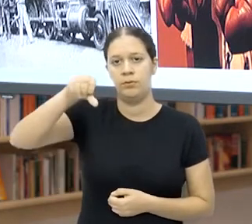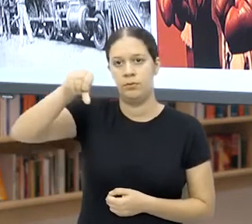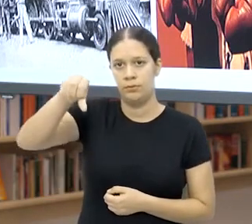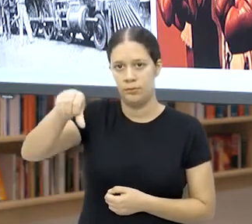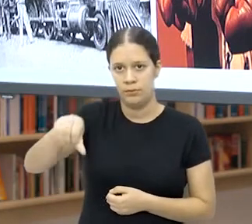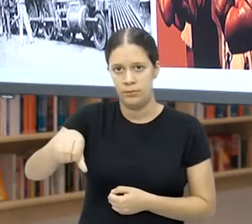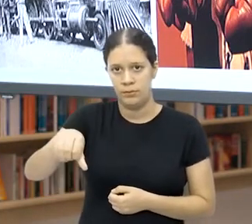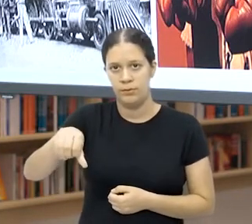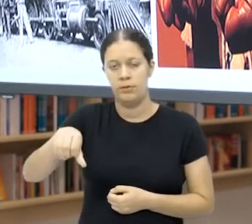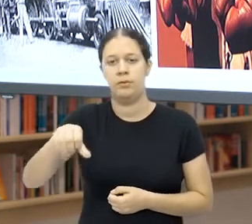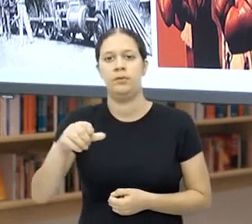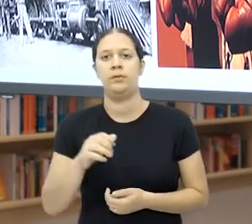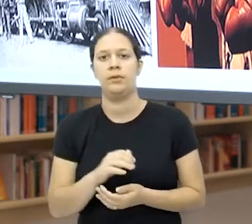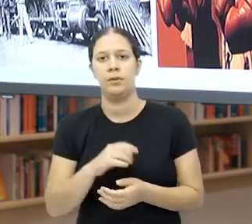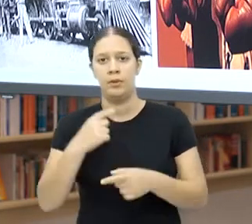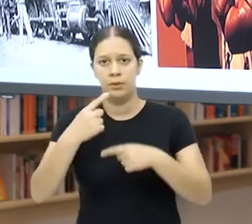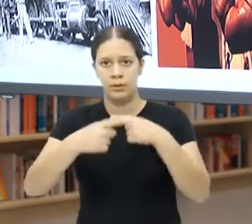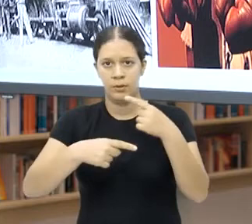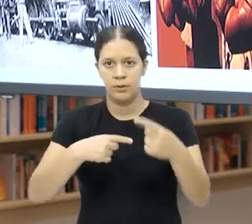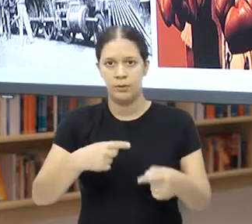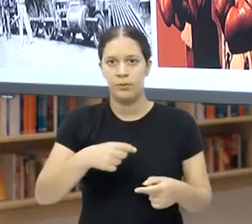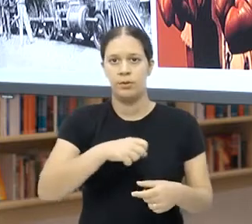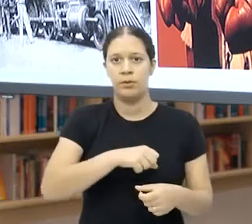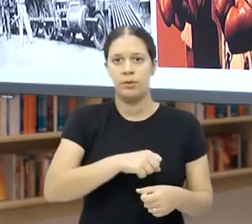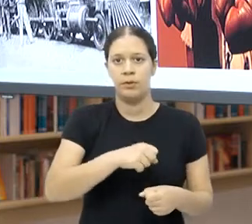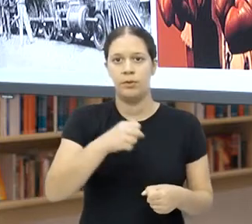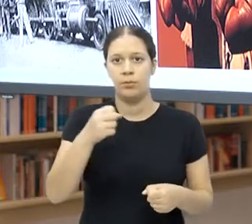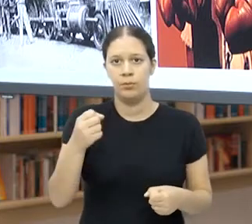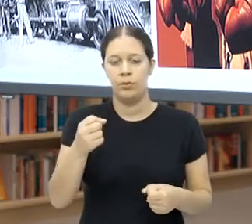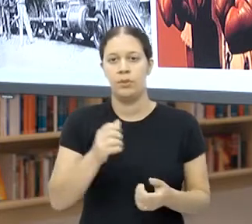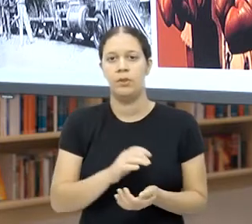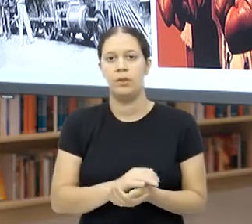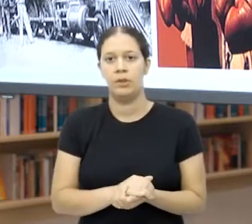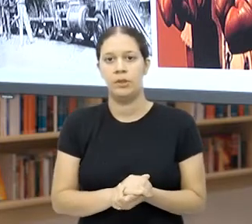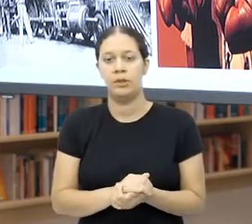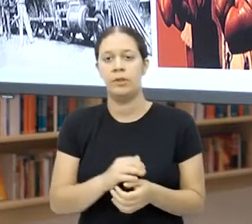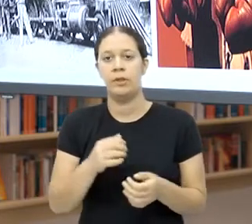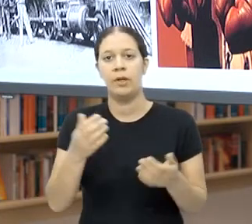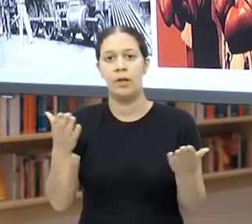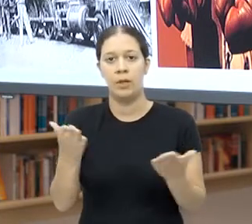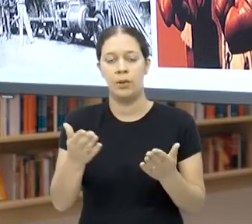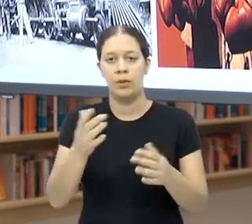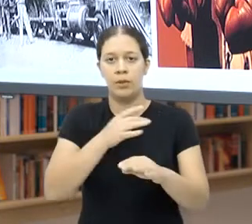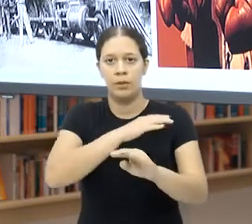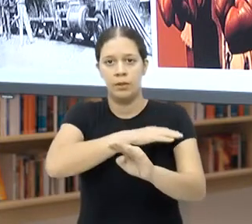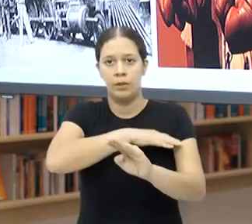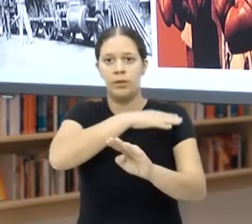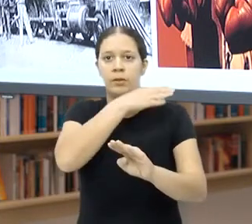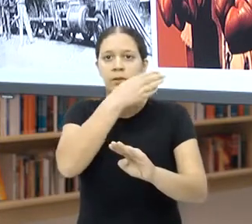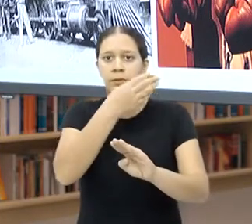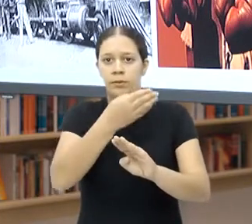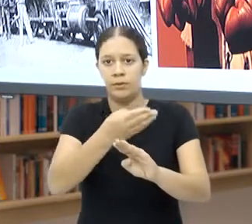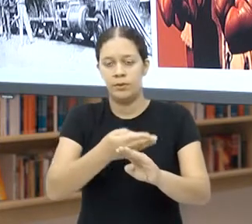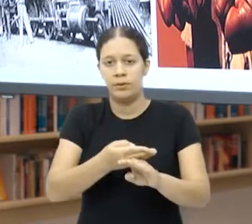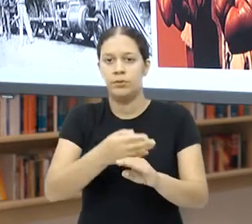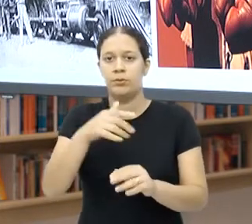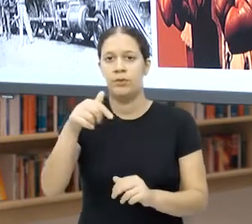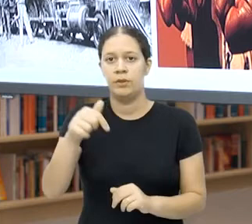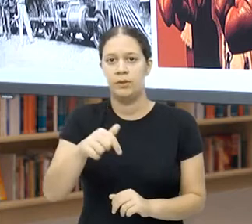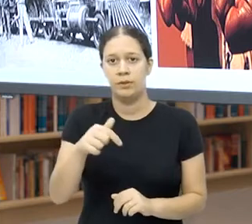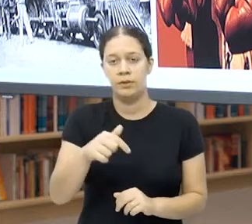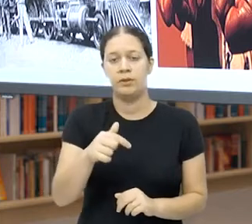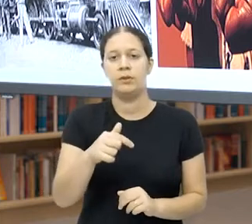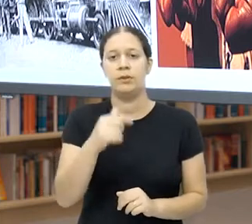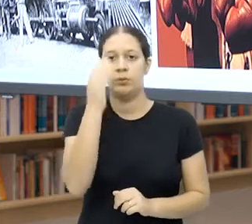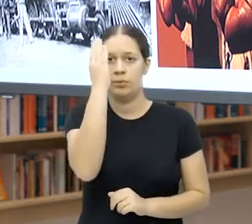1889, que em seguida é proclamada a República. Tá bom assim? Ele fica um grande período aqui no Brasil como rei,